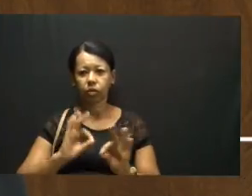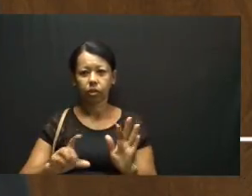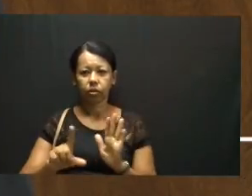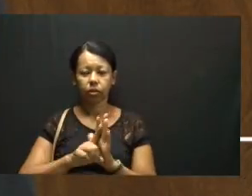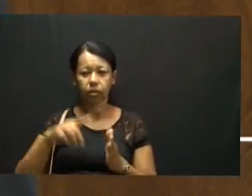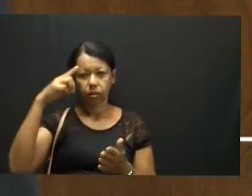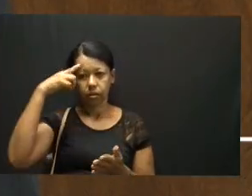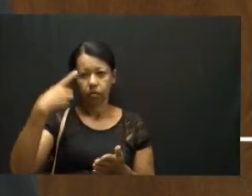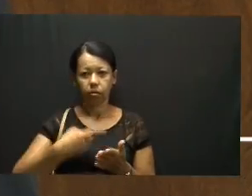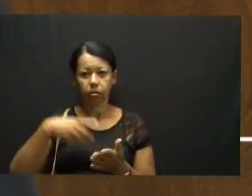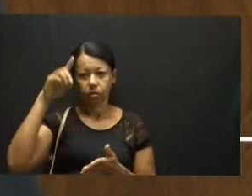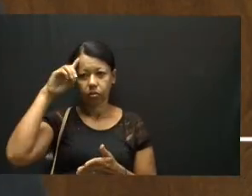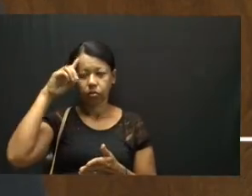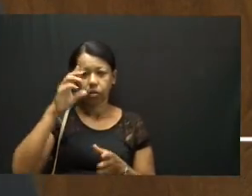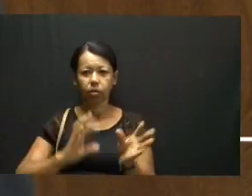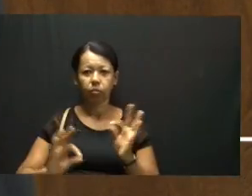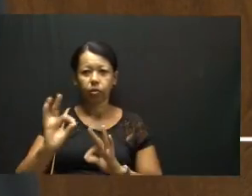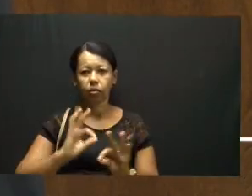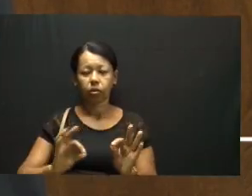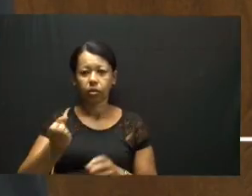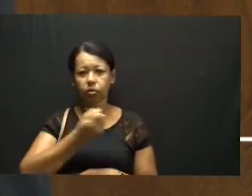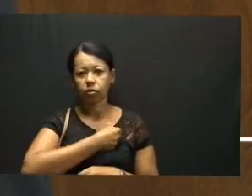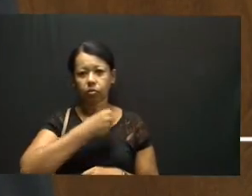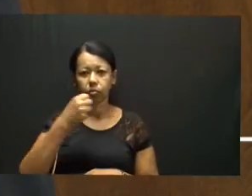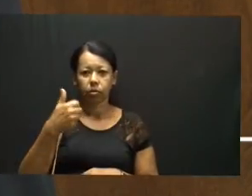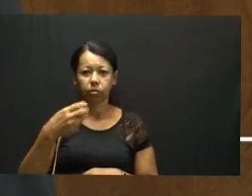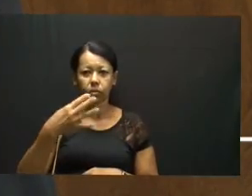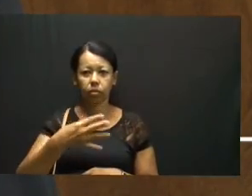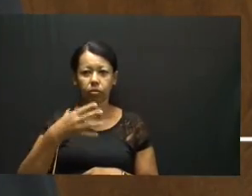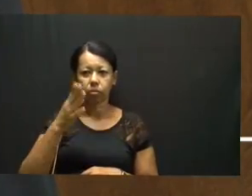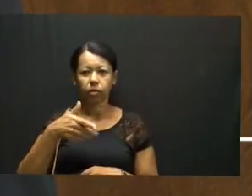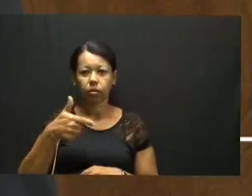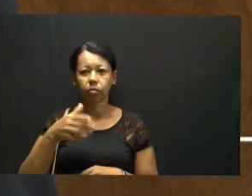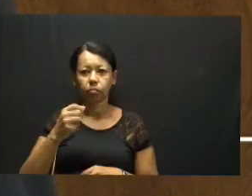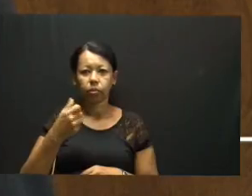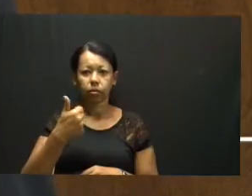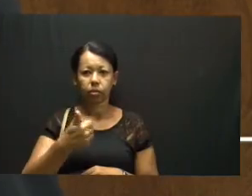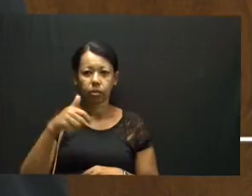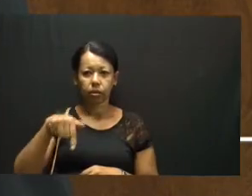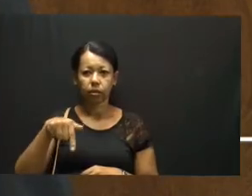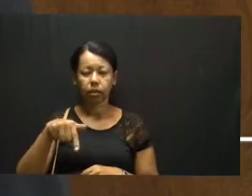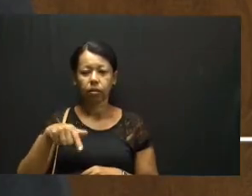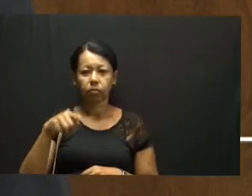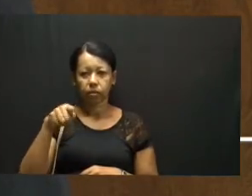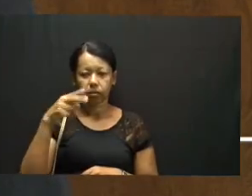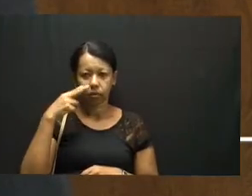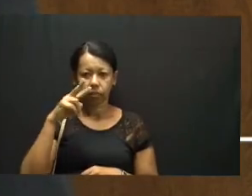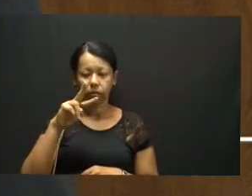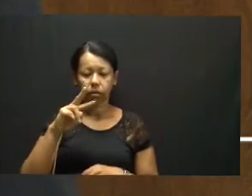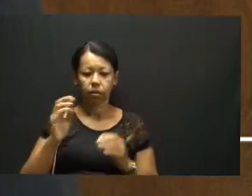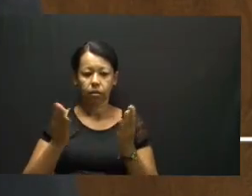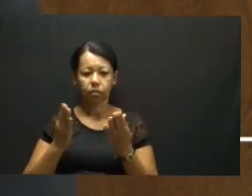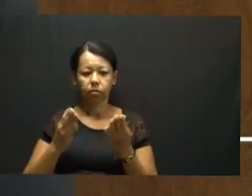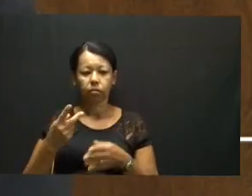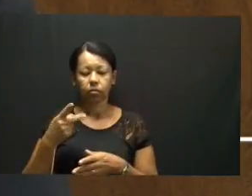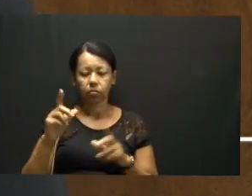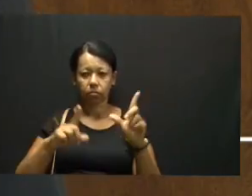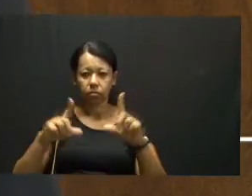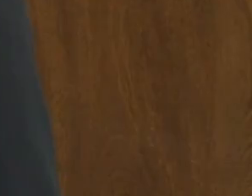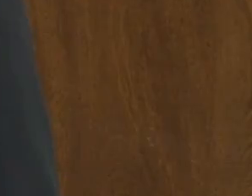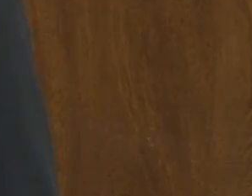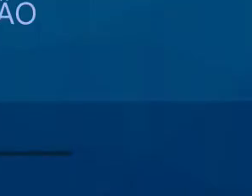na ordem do dia. É o projeto de número 14/2017 que você vai acompanhar agora no seu